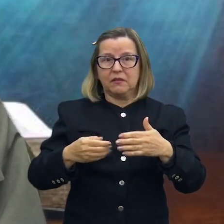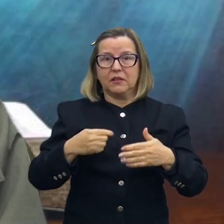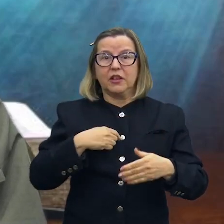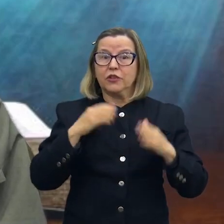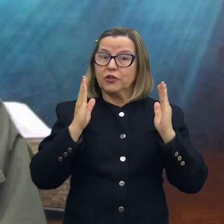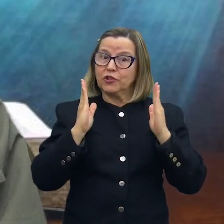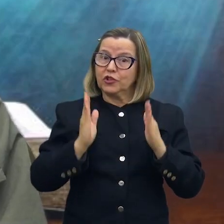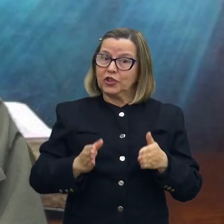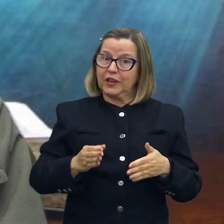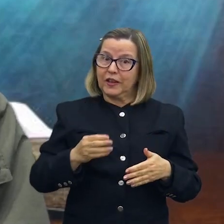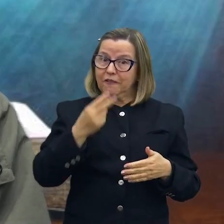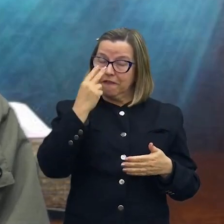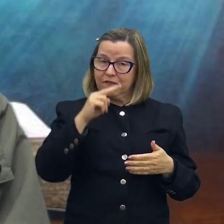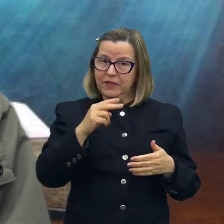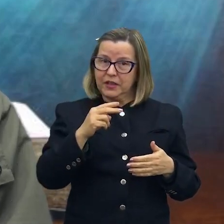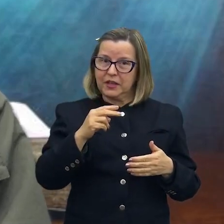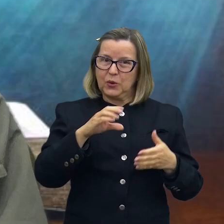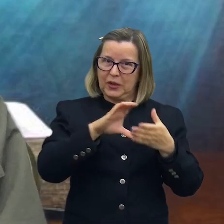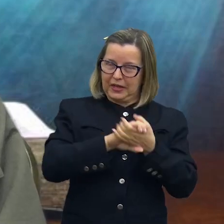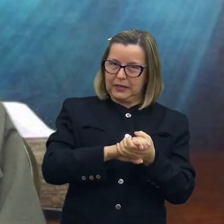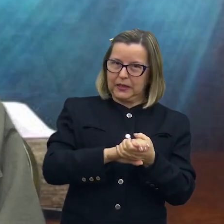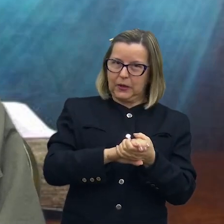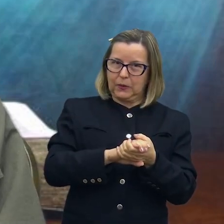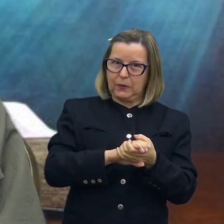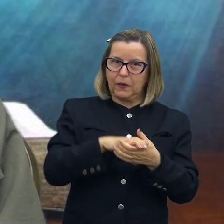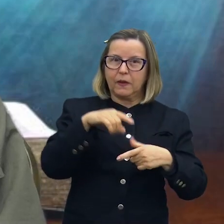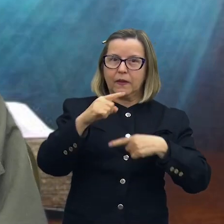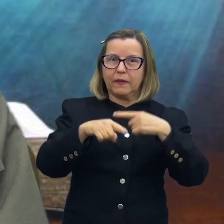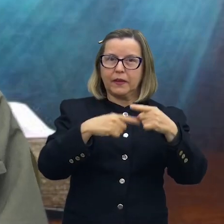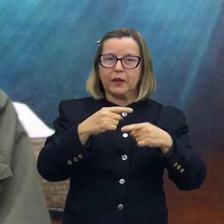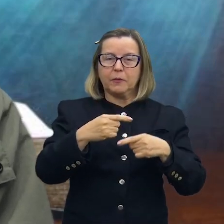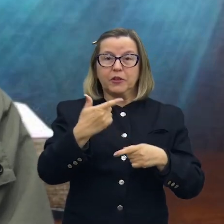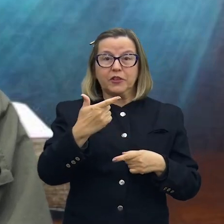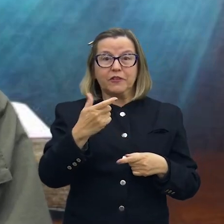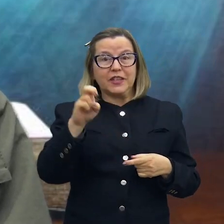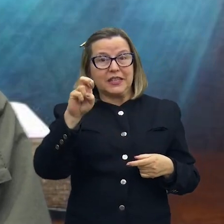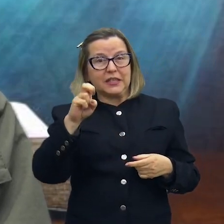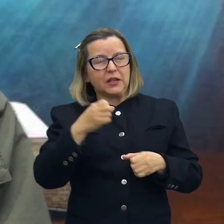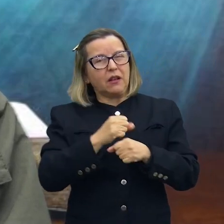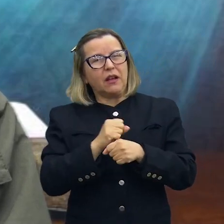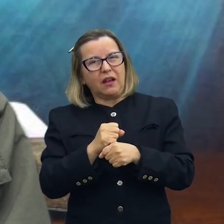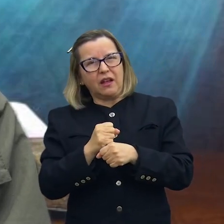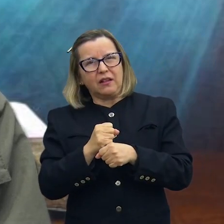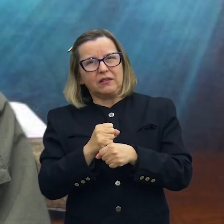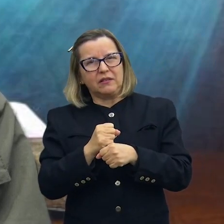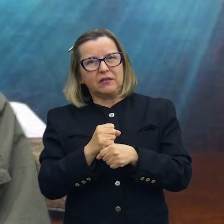anos. Depois de 25 anos, queridos, ele disse assim,